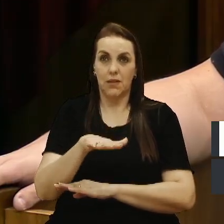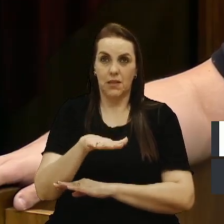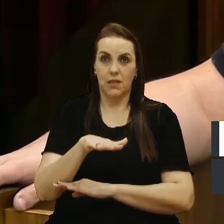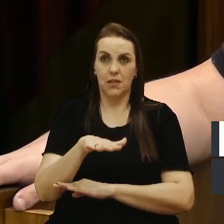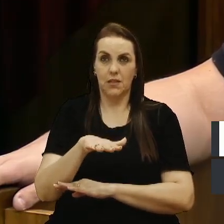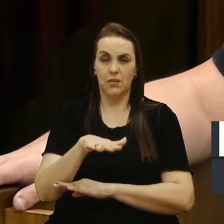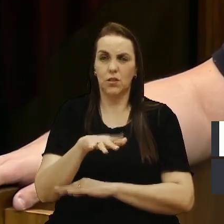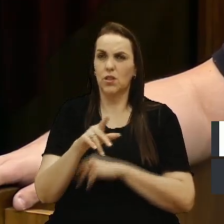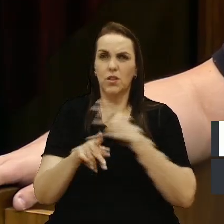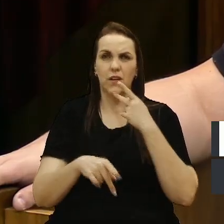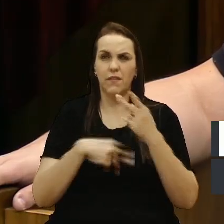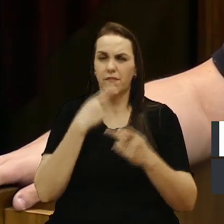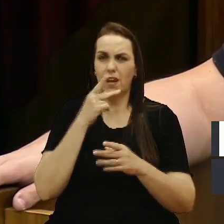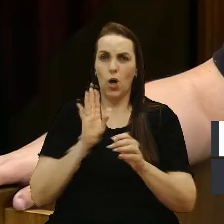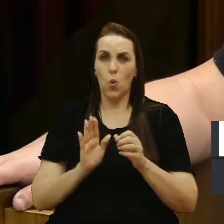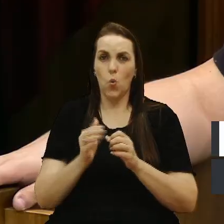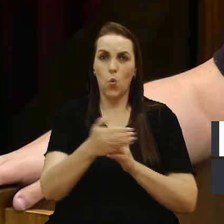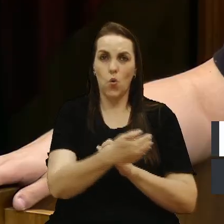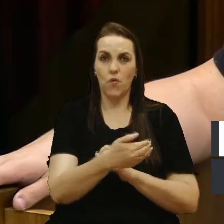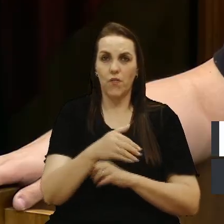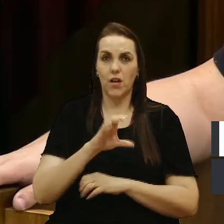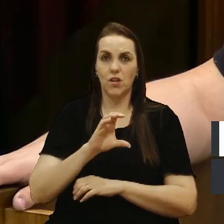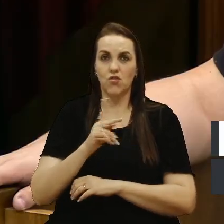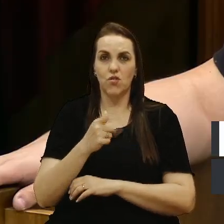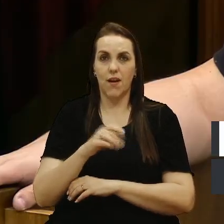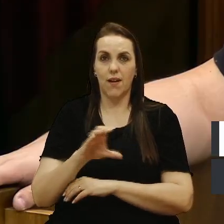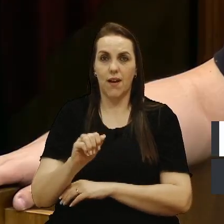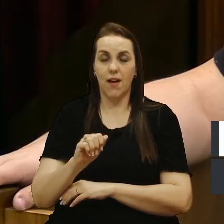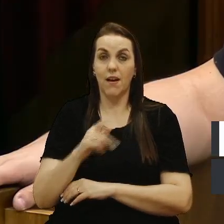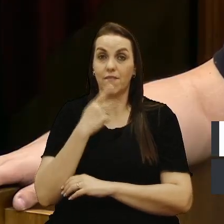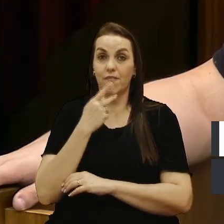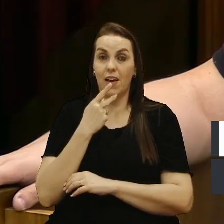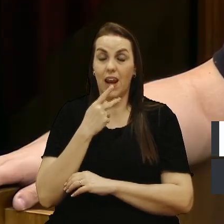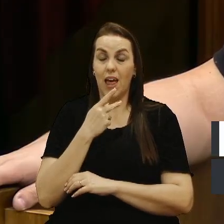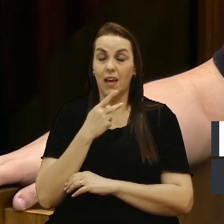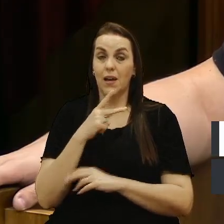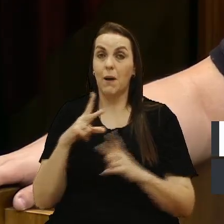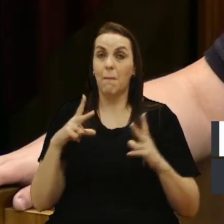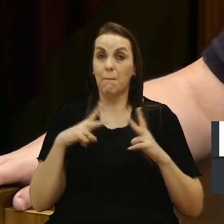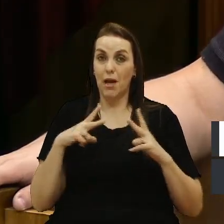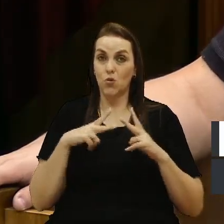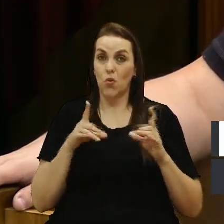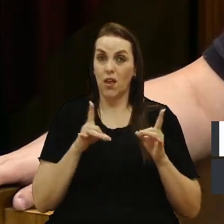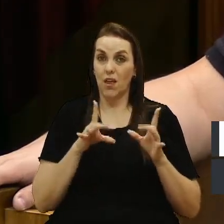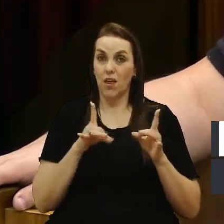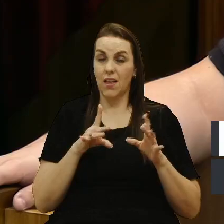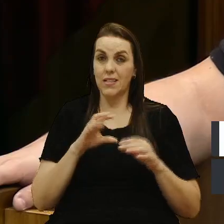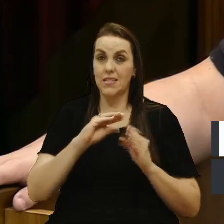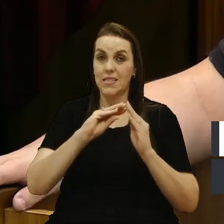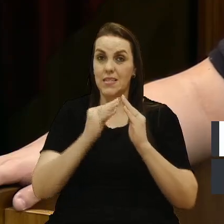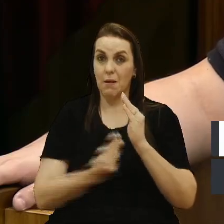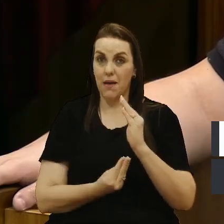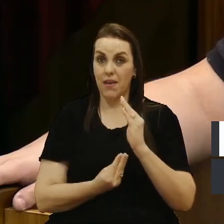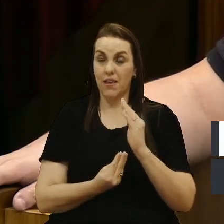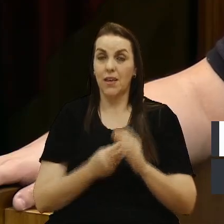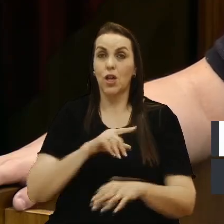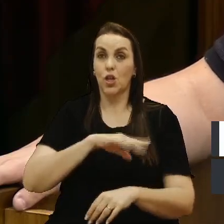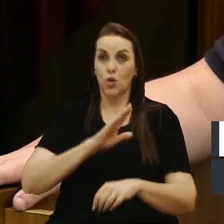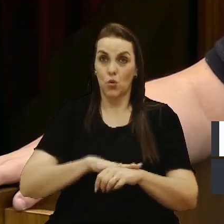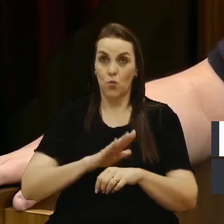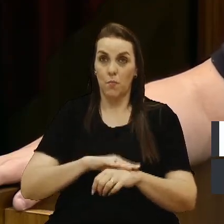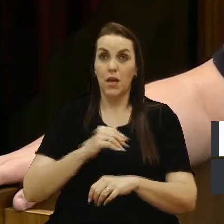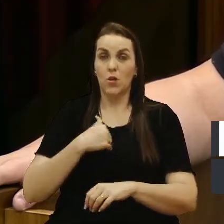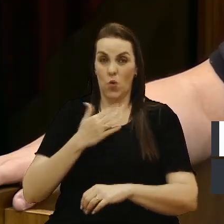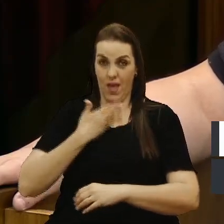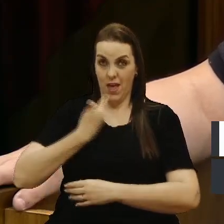não para falar da curva do Tchaca, mas sim para falar da privatização do SAMAI. Porque enquanto esse vereador tiver voz